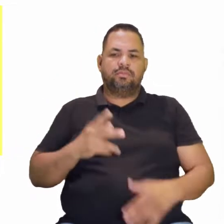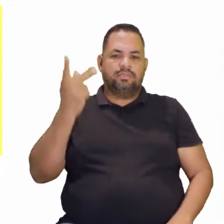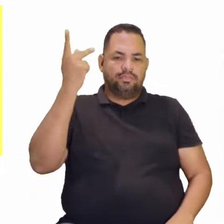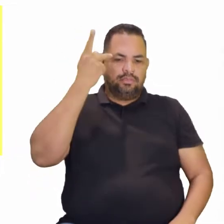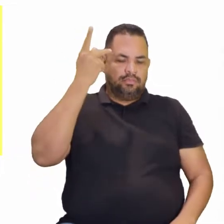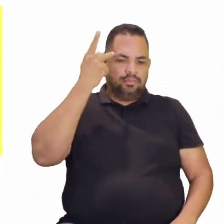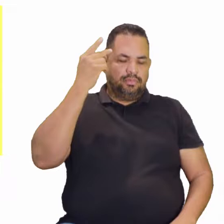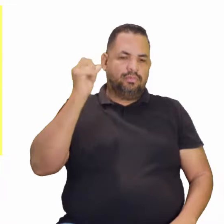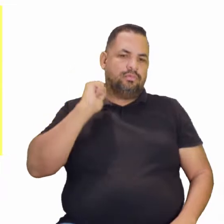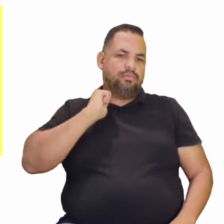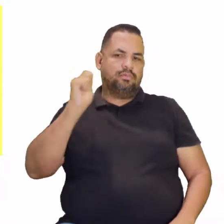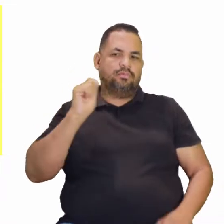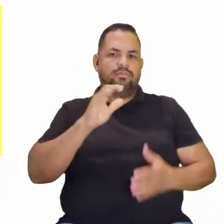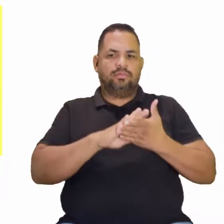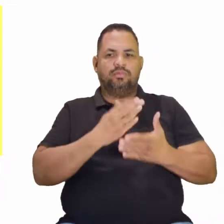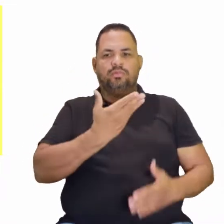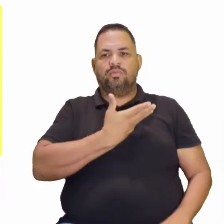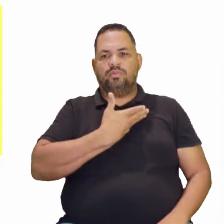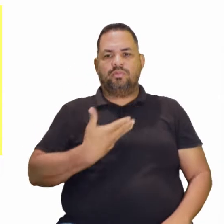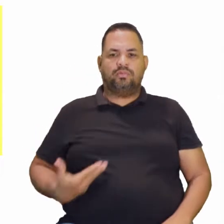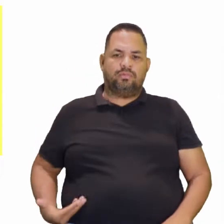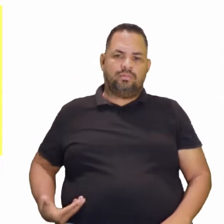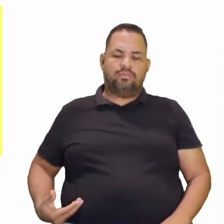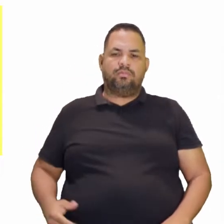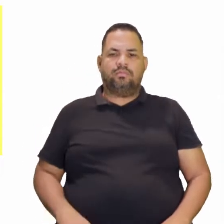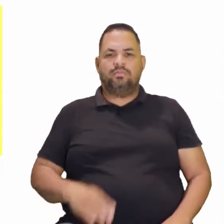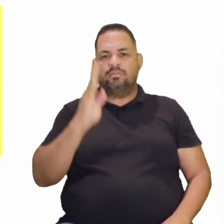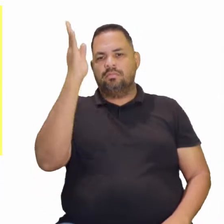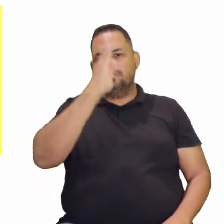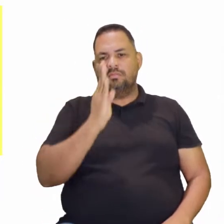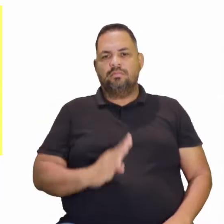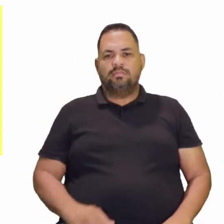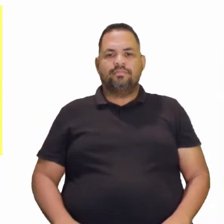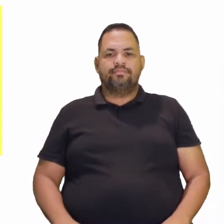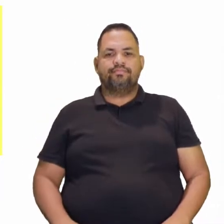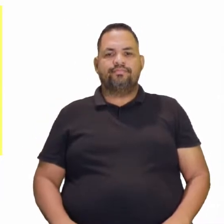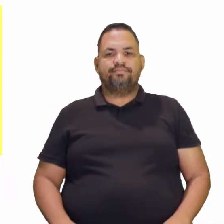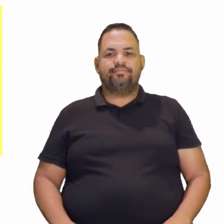e Minas Gerais governando o Brasil, né?